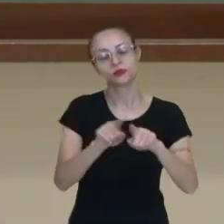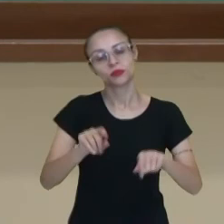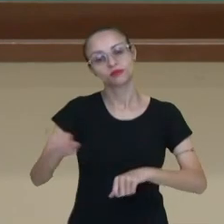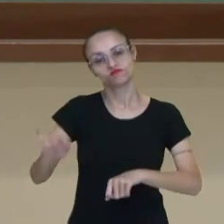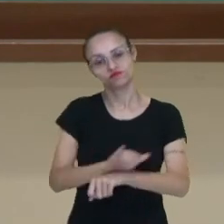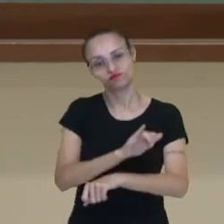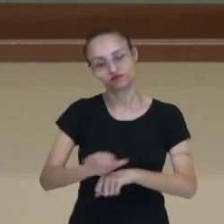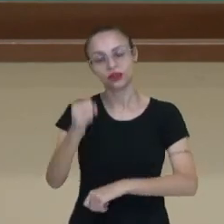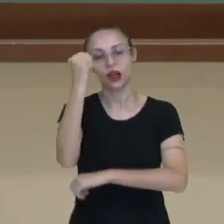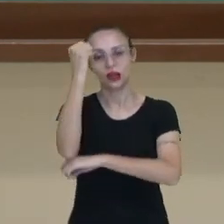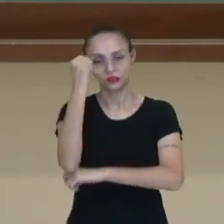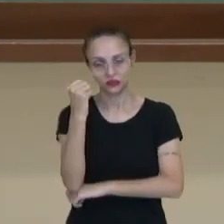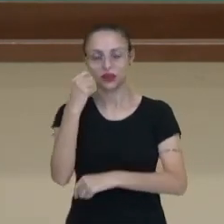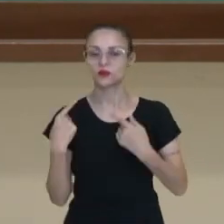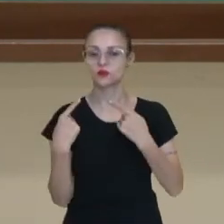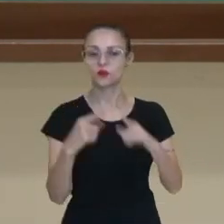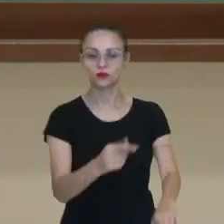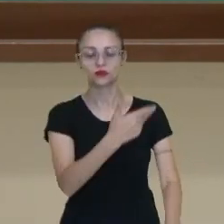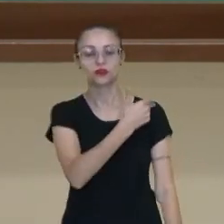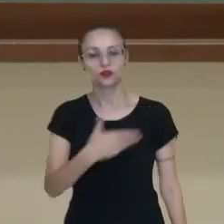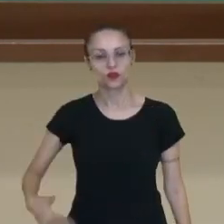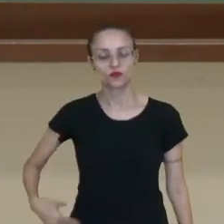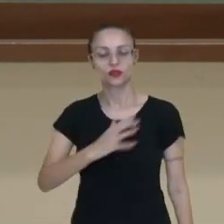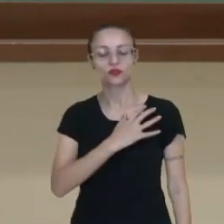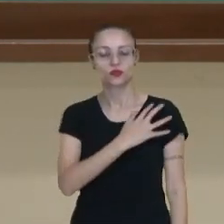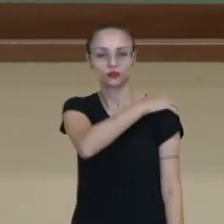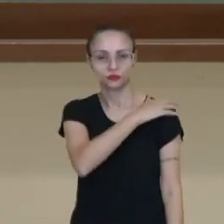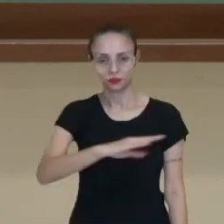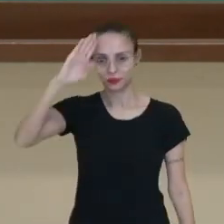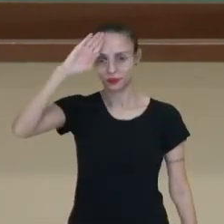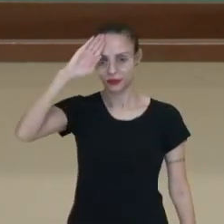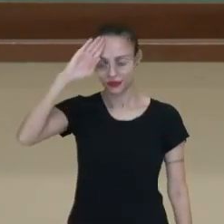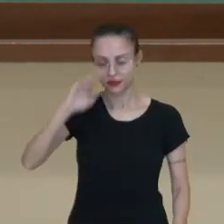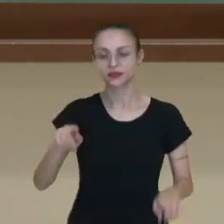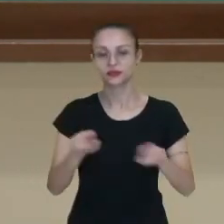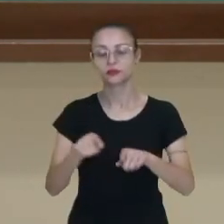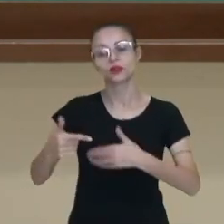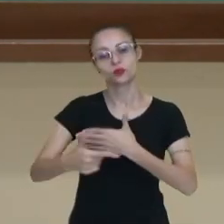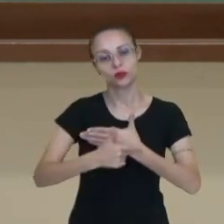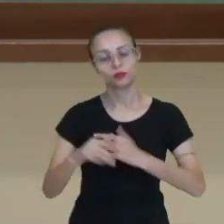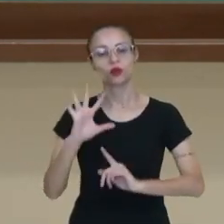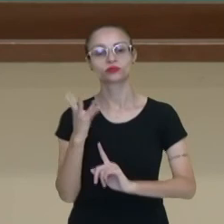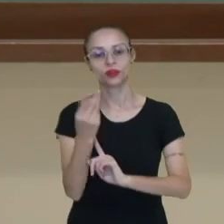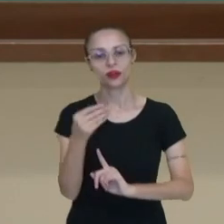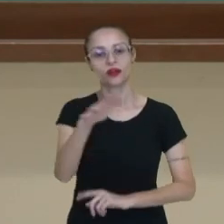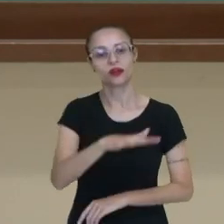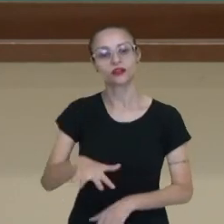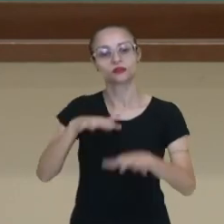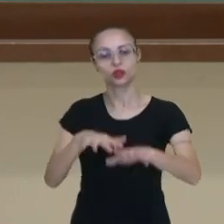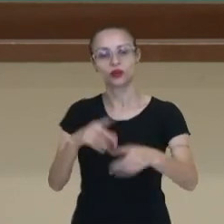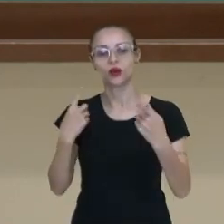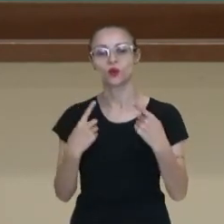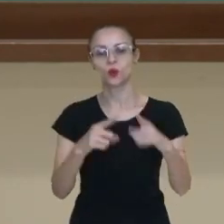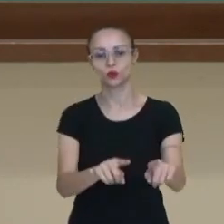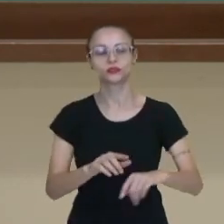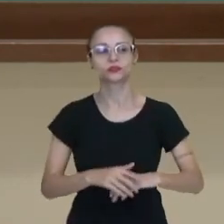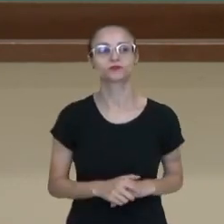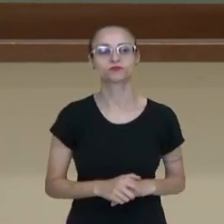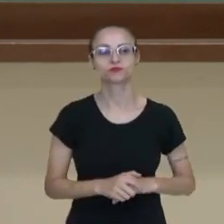de resistência ao regime militar, como a guerrilha armada e o papel das artes no protesto contra esse regime.